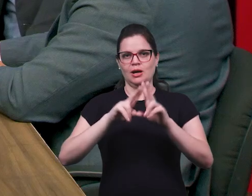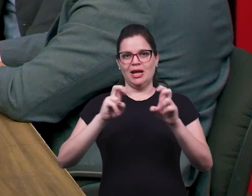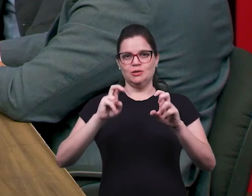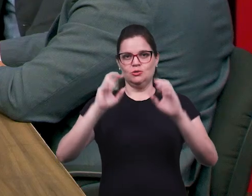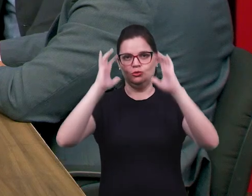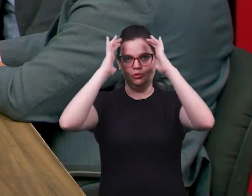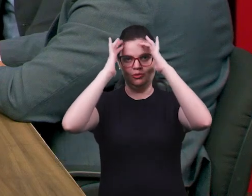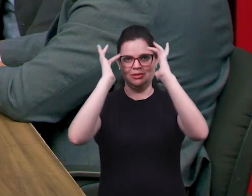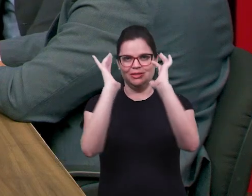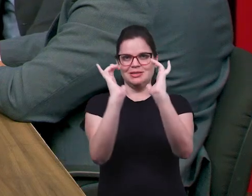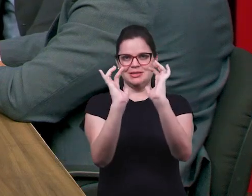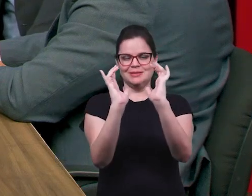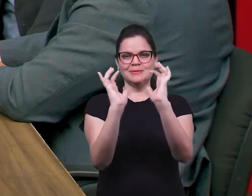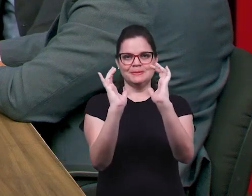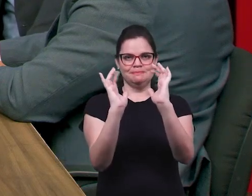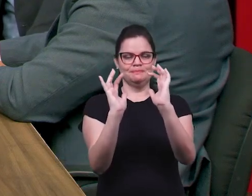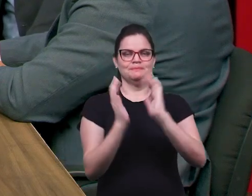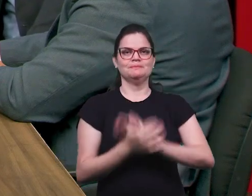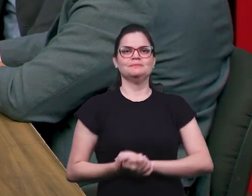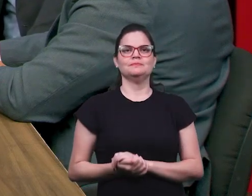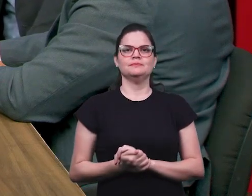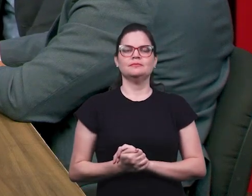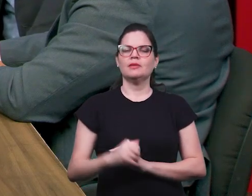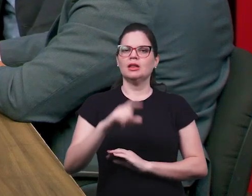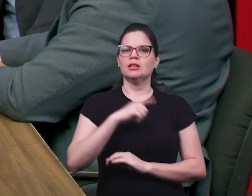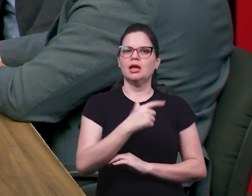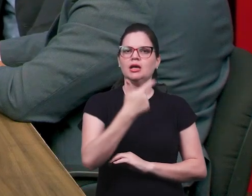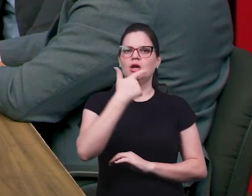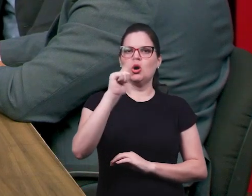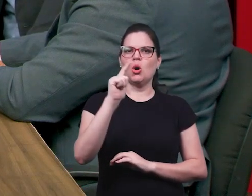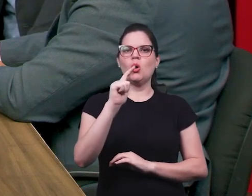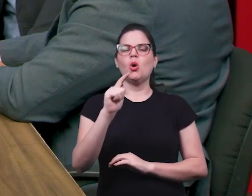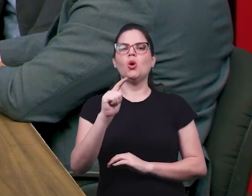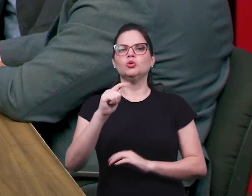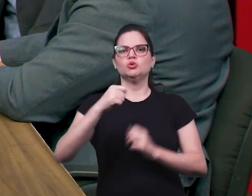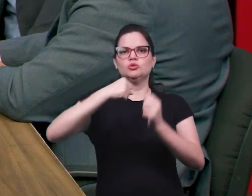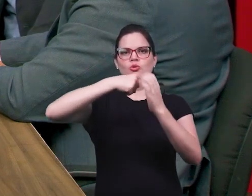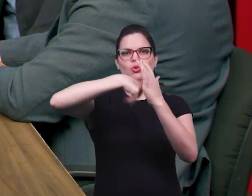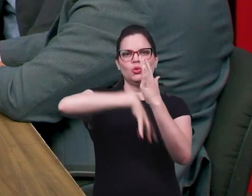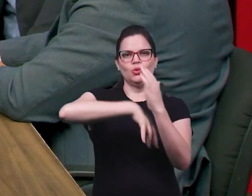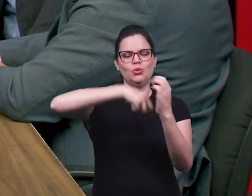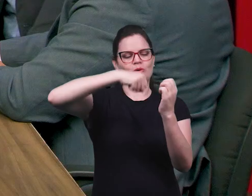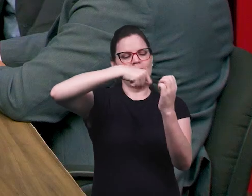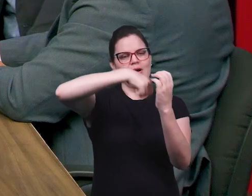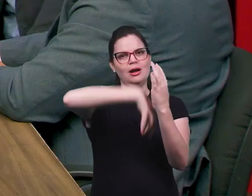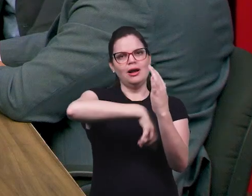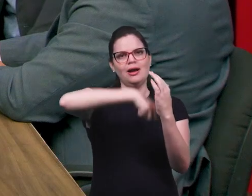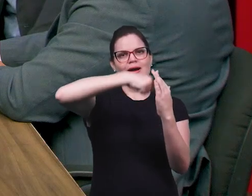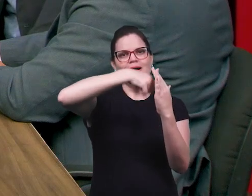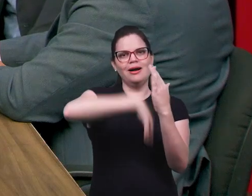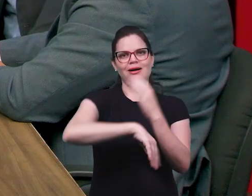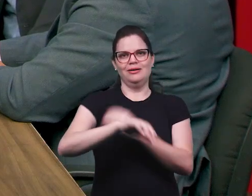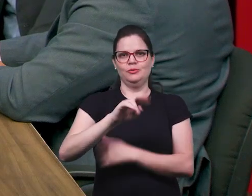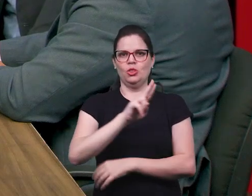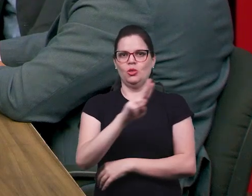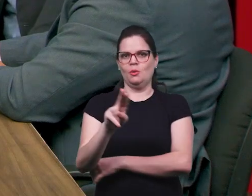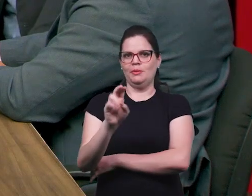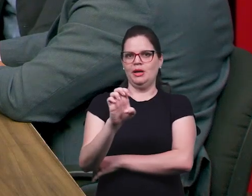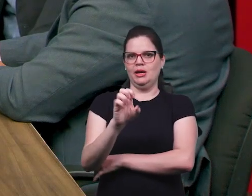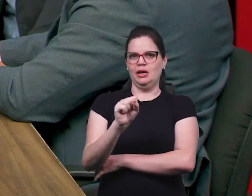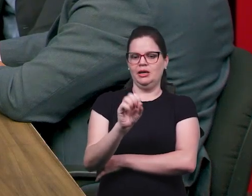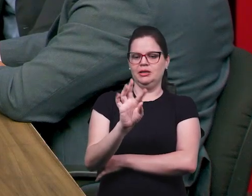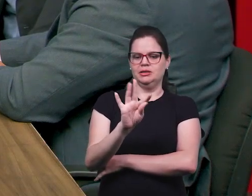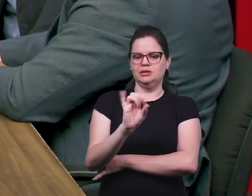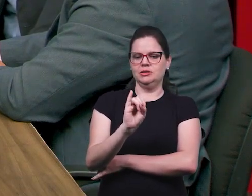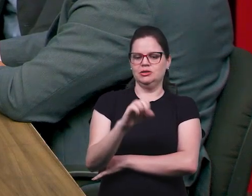humano, pastor Alex, há outros estímulos que nós poderíamos falar aqui em relação a isso,